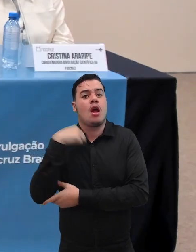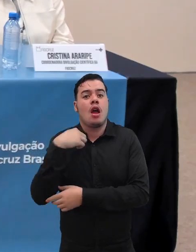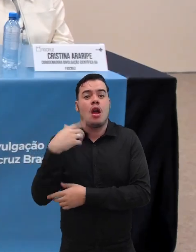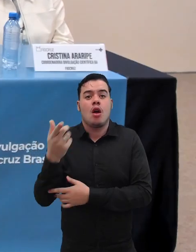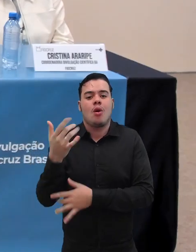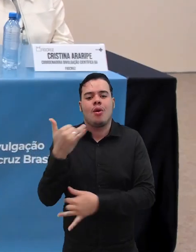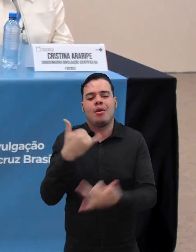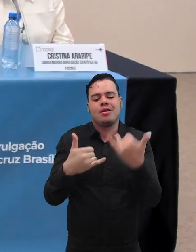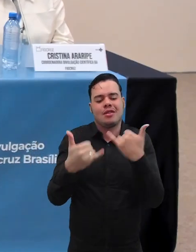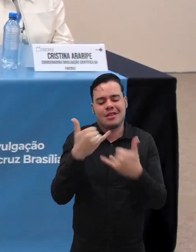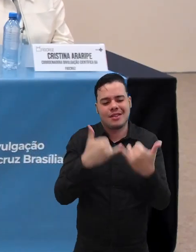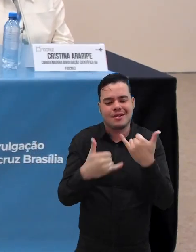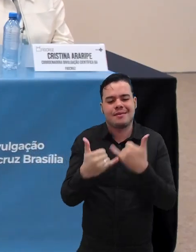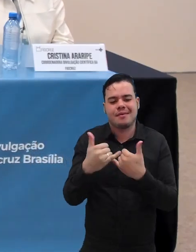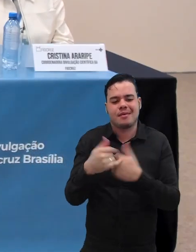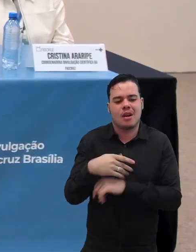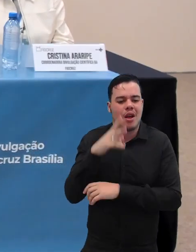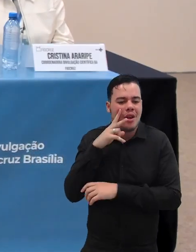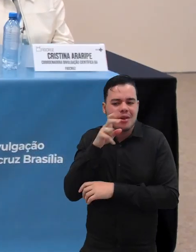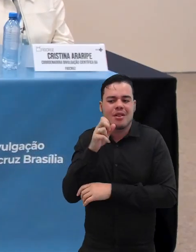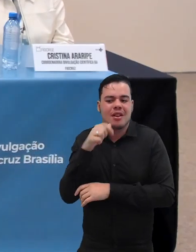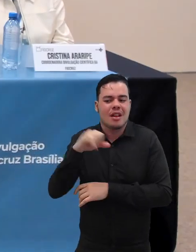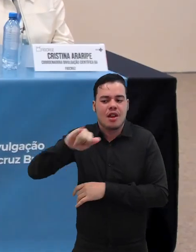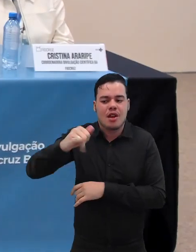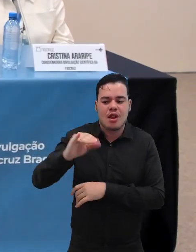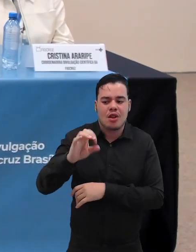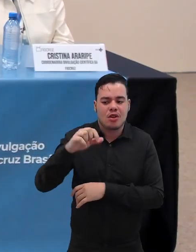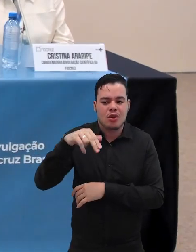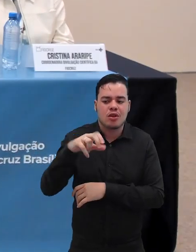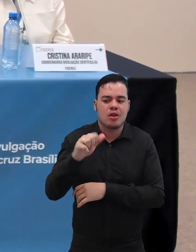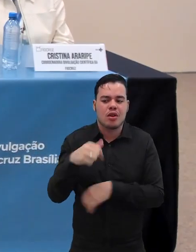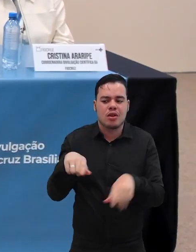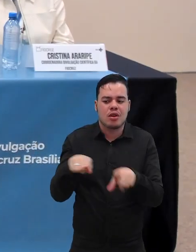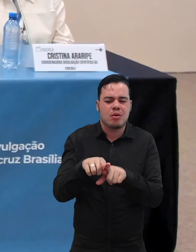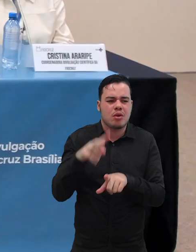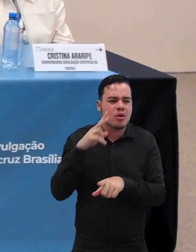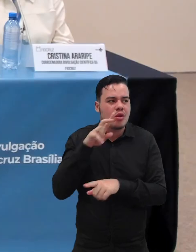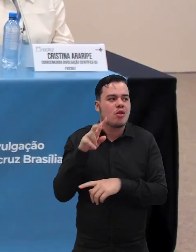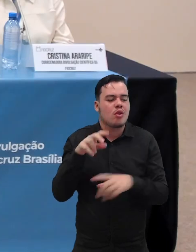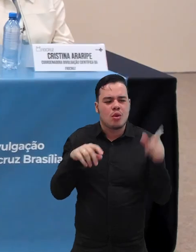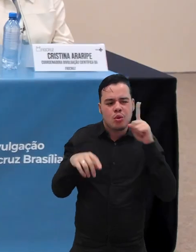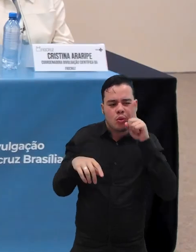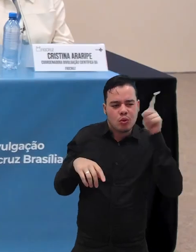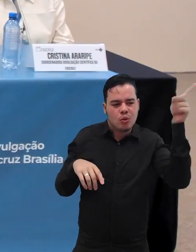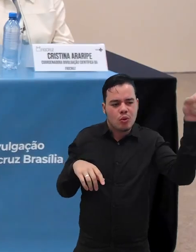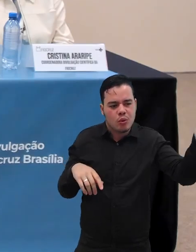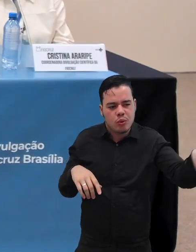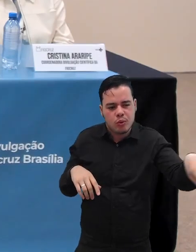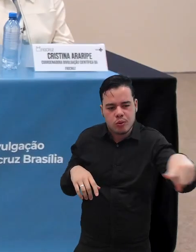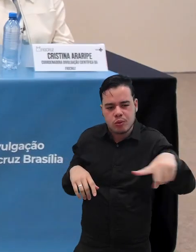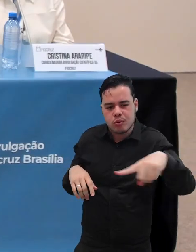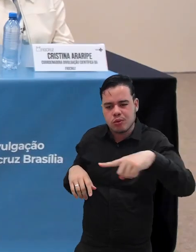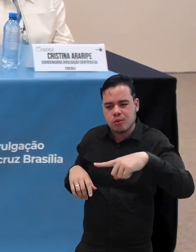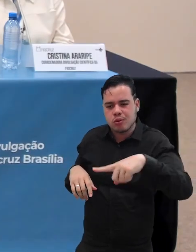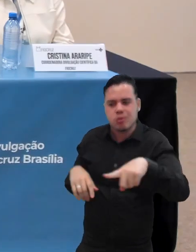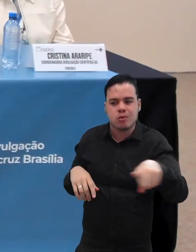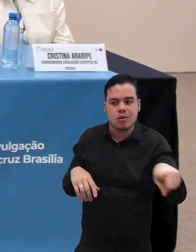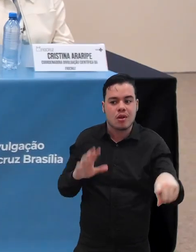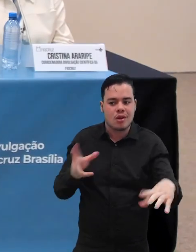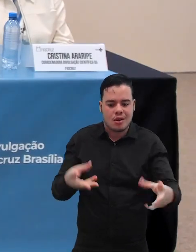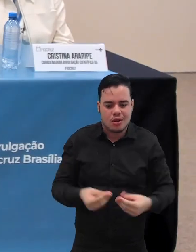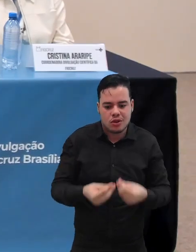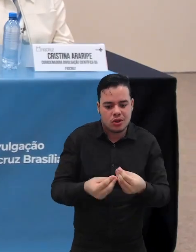inclusive, o jogo, acho que eu estou vendo aqui a Joana, o Rodrigo, o diretor do ICICT, te entregou, né,